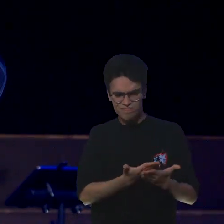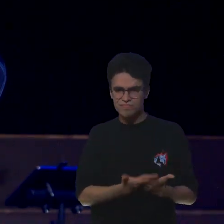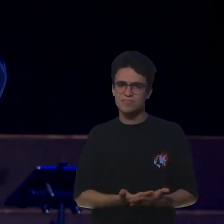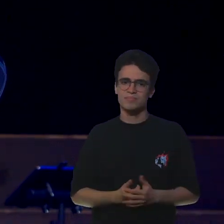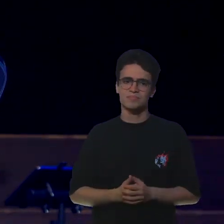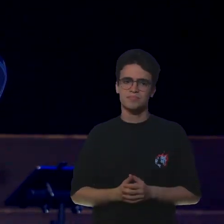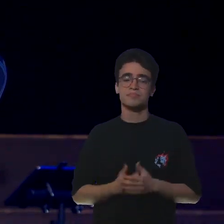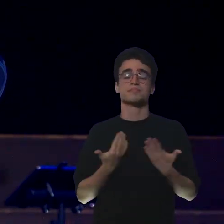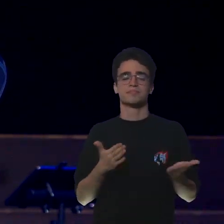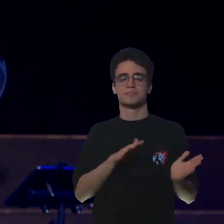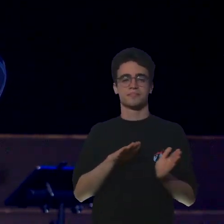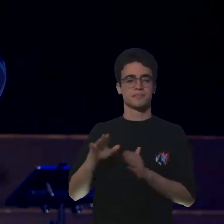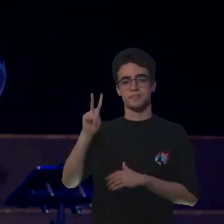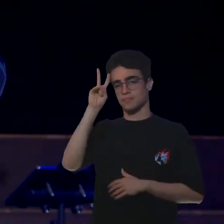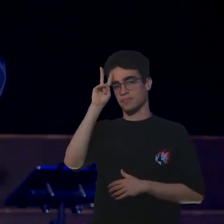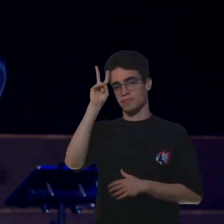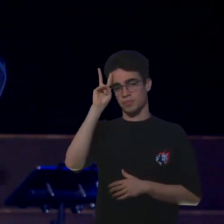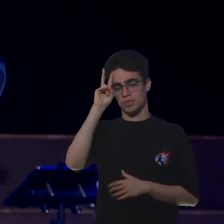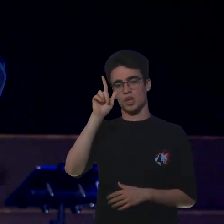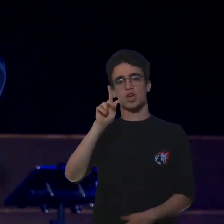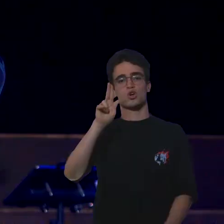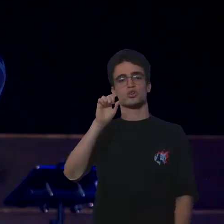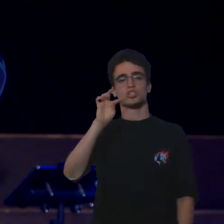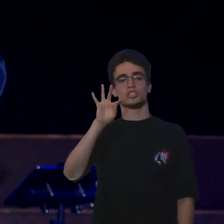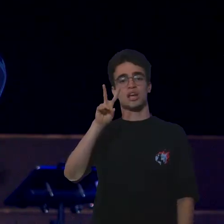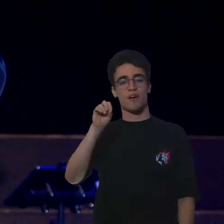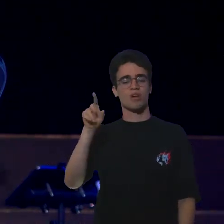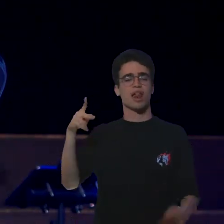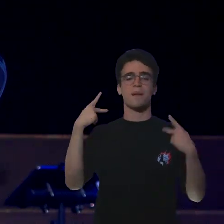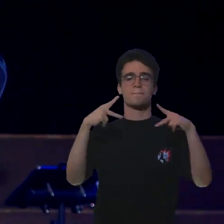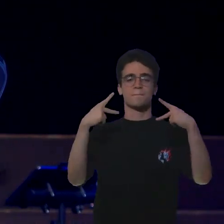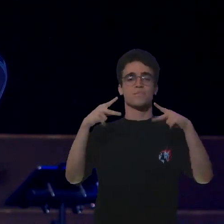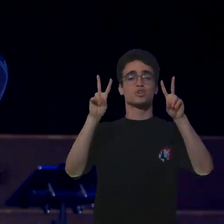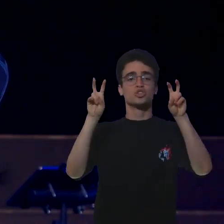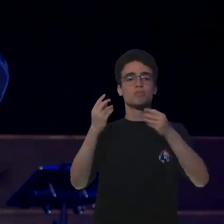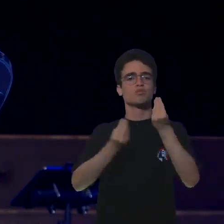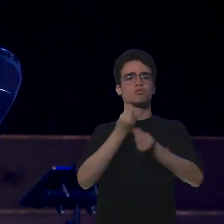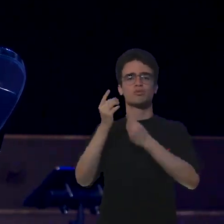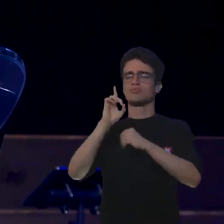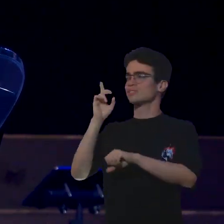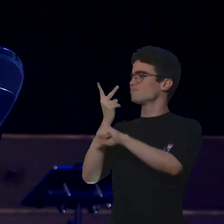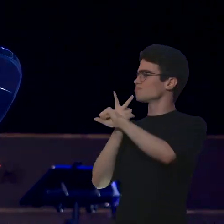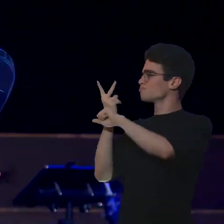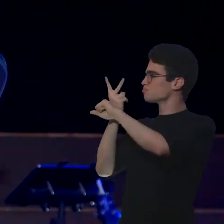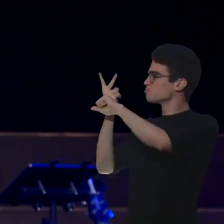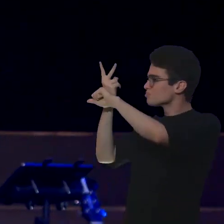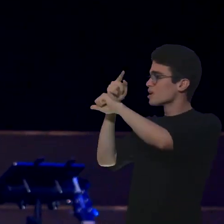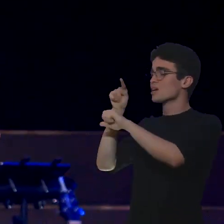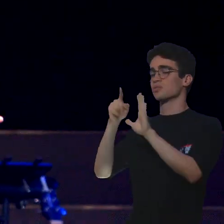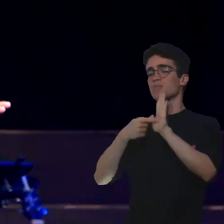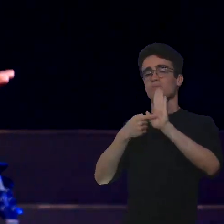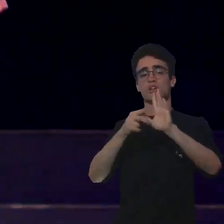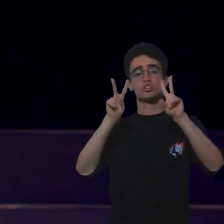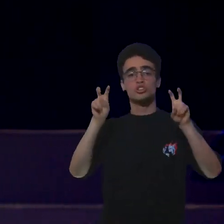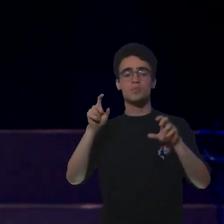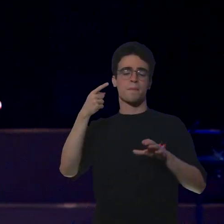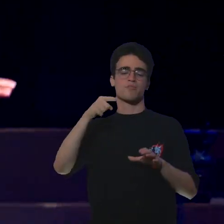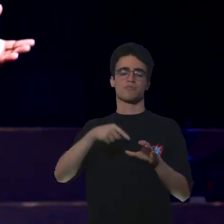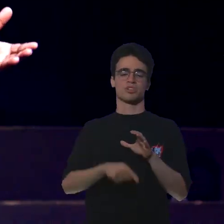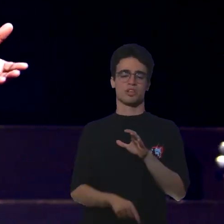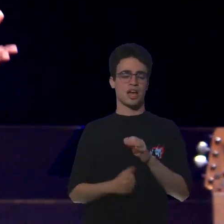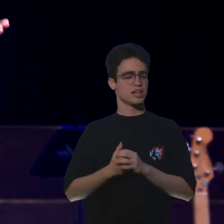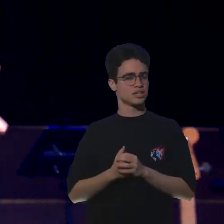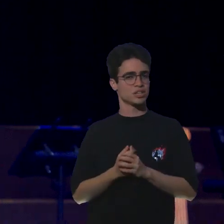Gustavo pregou na segunda-feira sobre a postura da busca. E uma dessas buscas é a busca pela profundidade. A gente